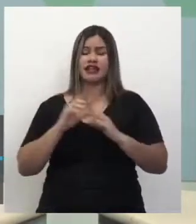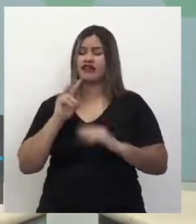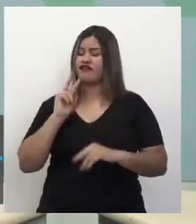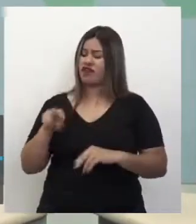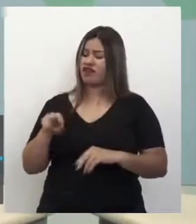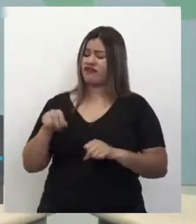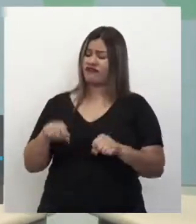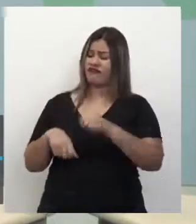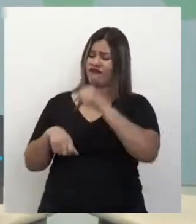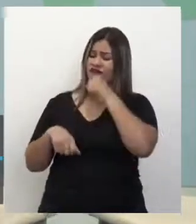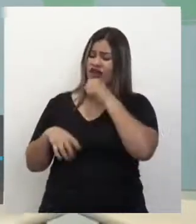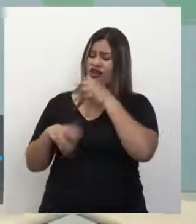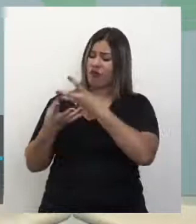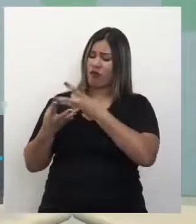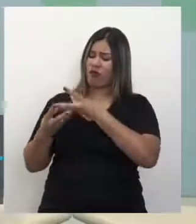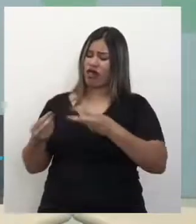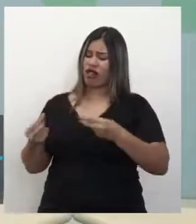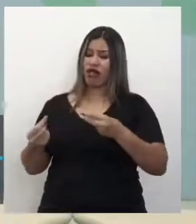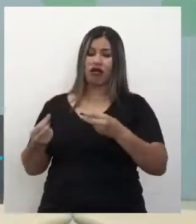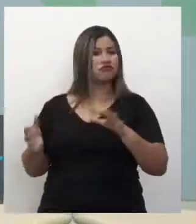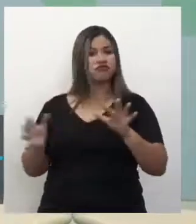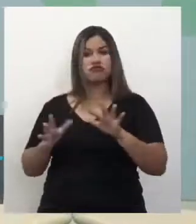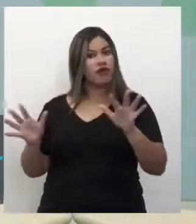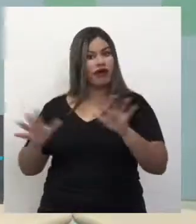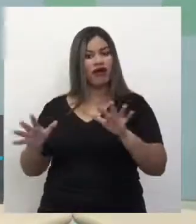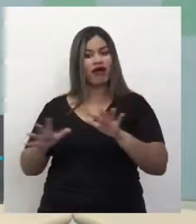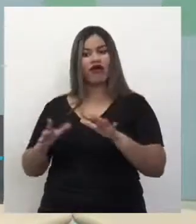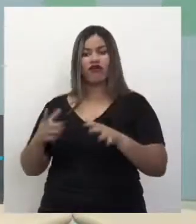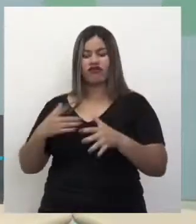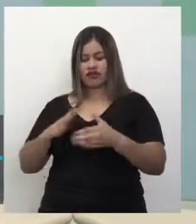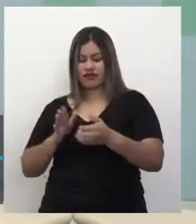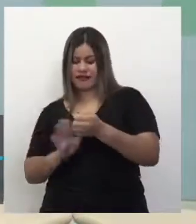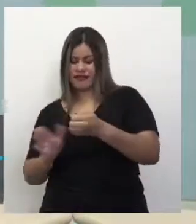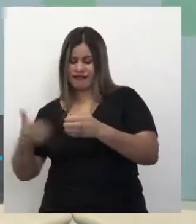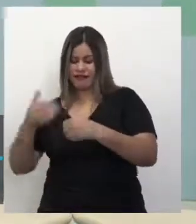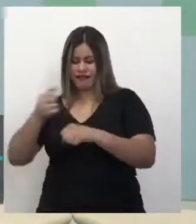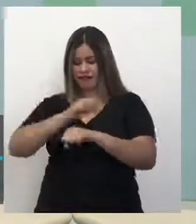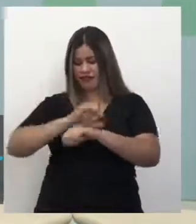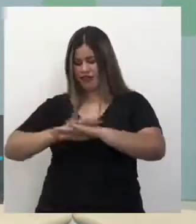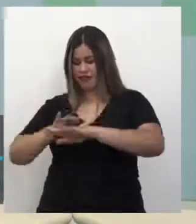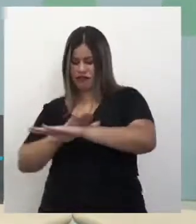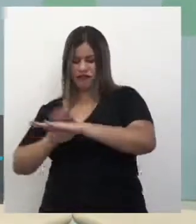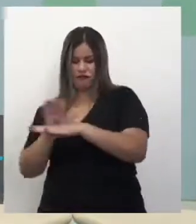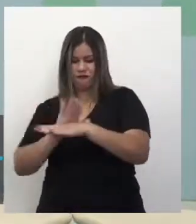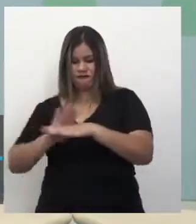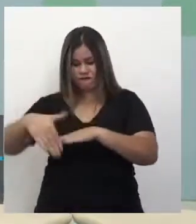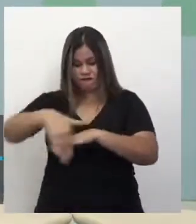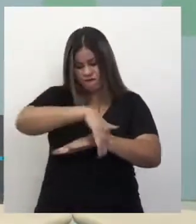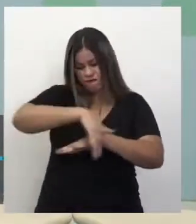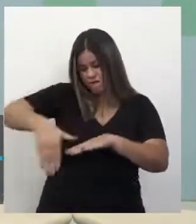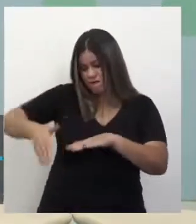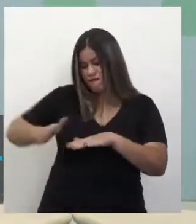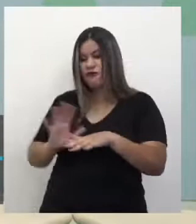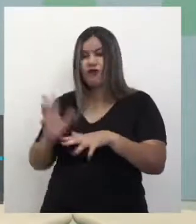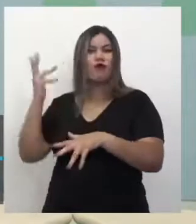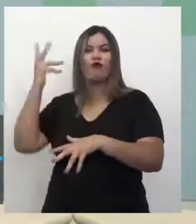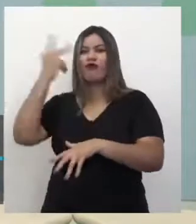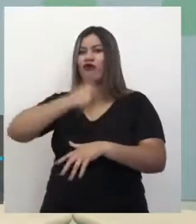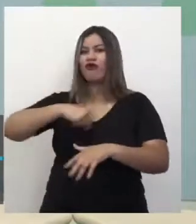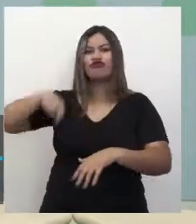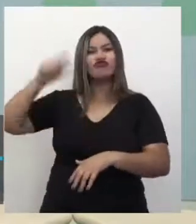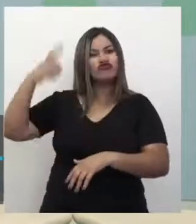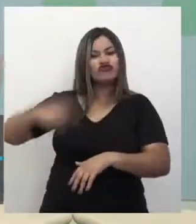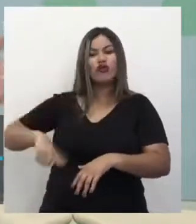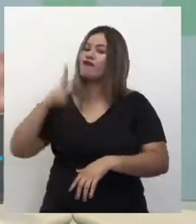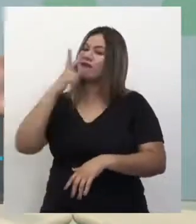vai estragar, vai acabar. Não acaba, não. Você pega uma cera, você passa ali, depois você dá uma lustrada, ficou novo de novo. Nossa, que eu achei incrível, não